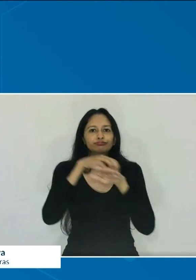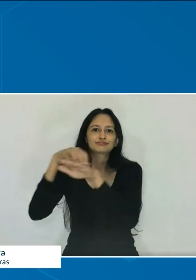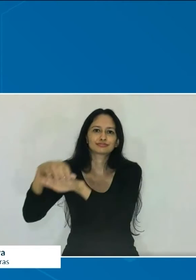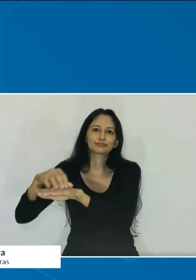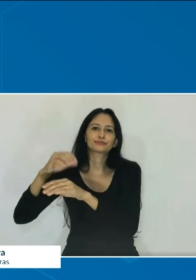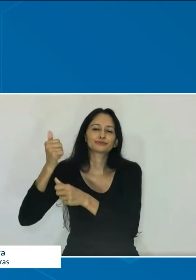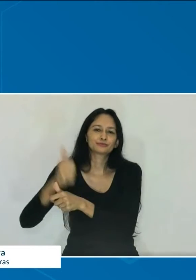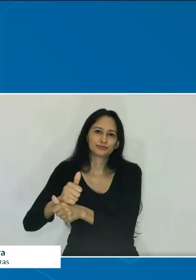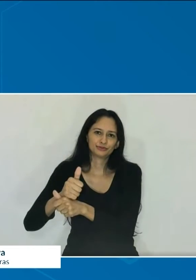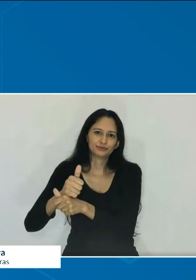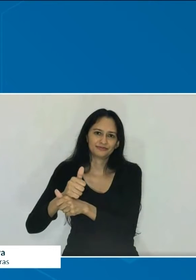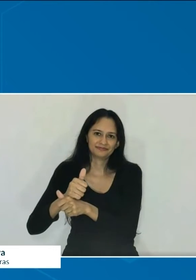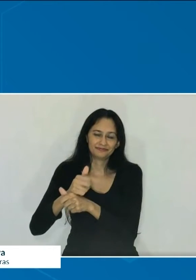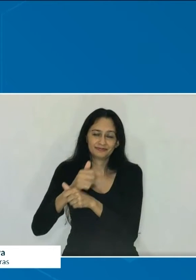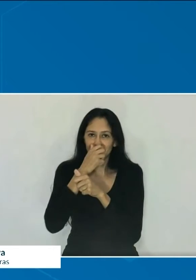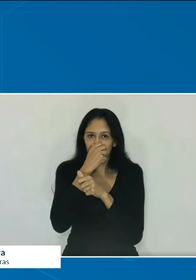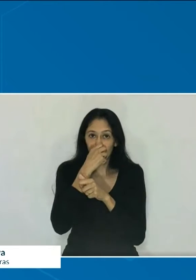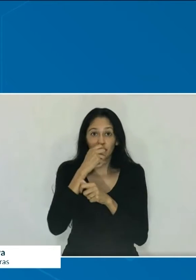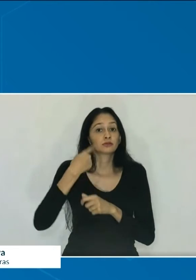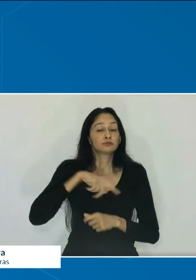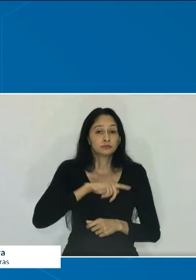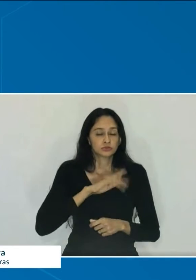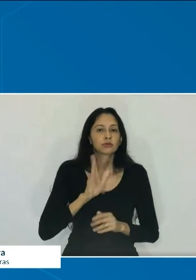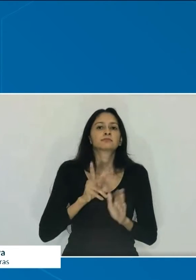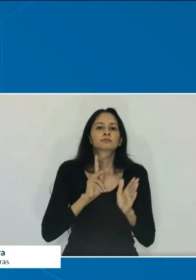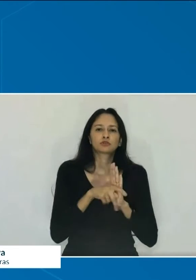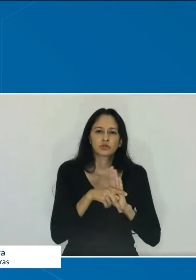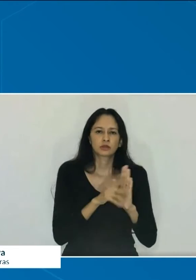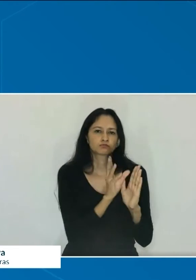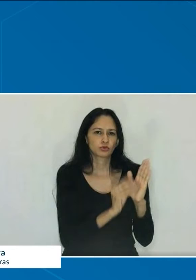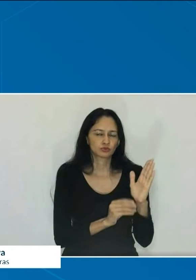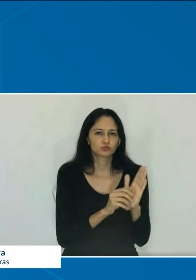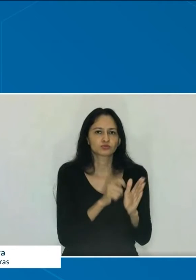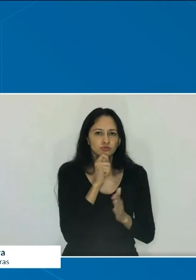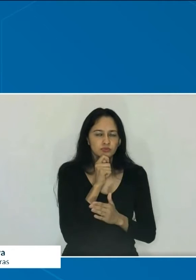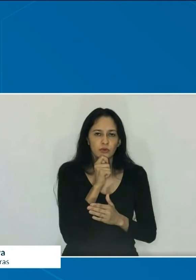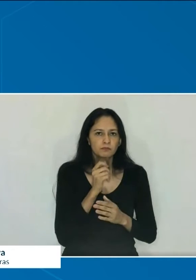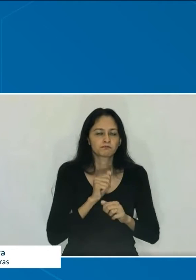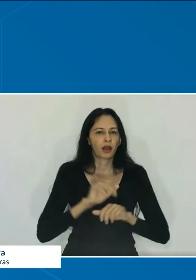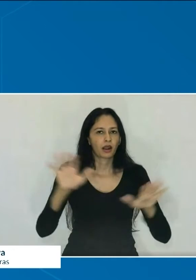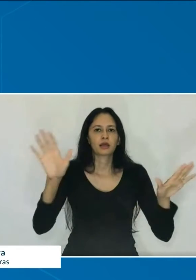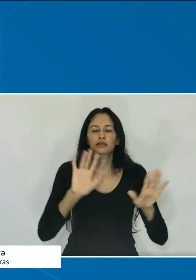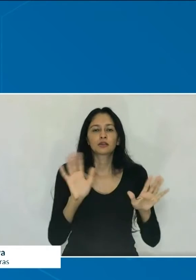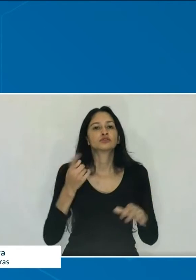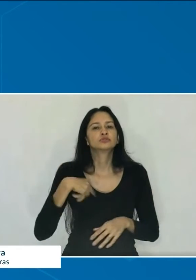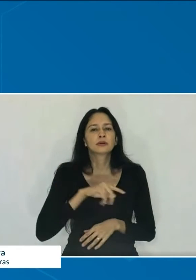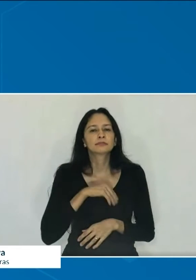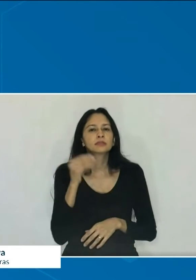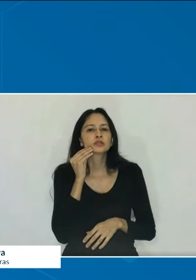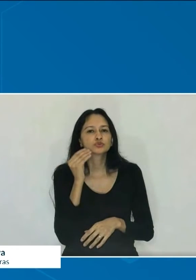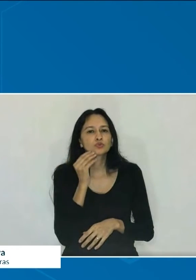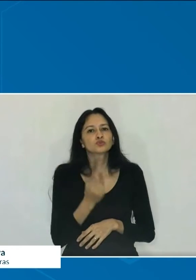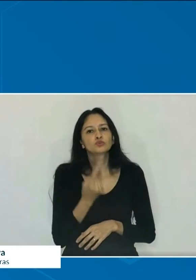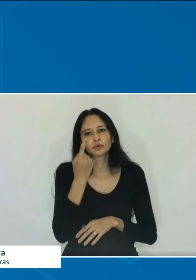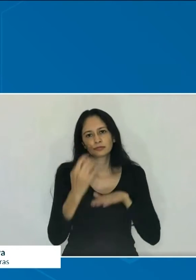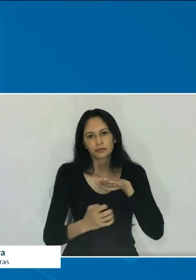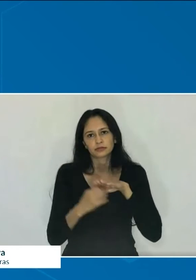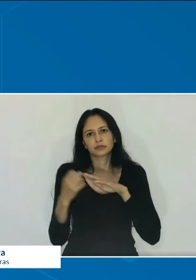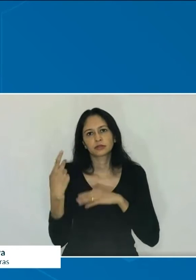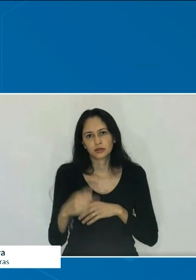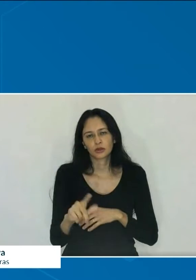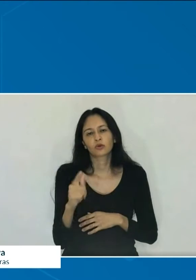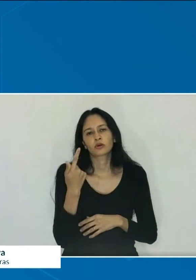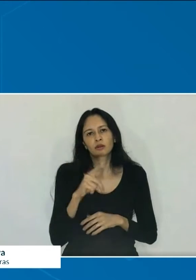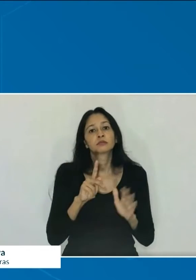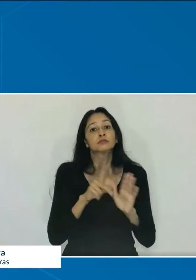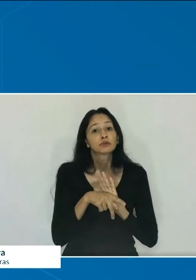piloto e nós estamos tendo resultados bem satisfatórios. Então, a gente já fez um teste, inclusive, com uma empresa aqui de Goiânia. Então, é um